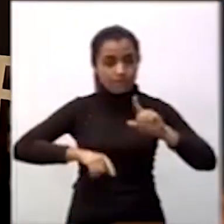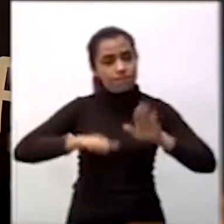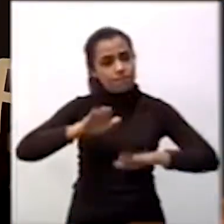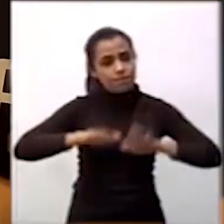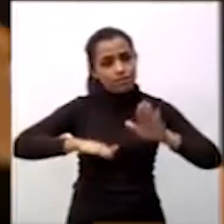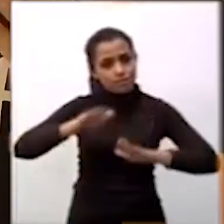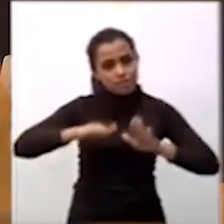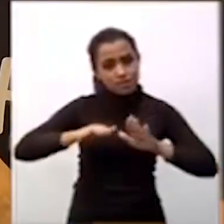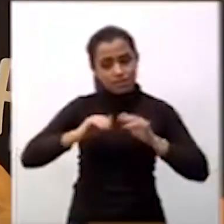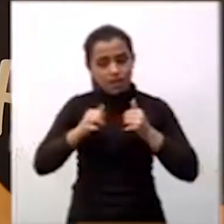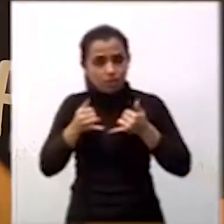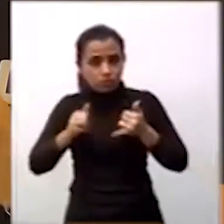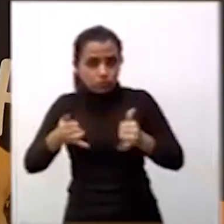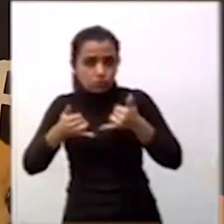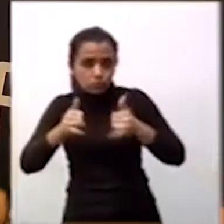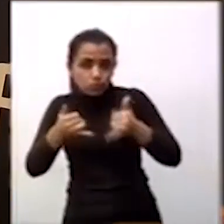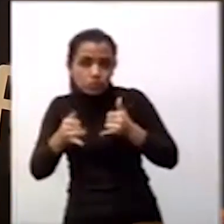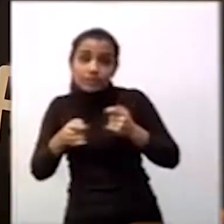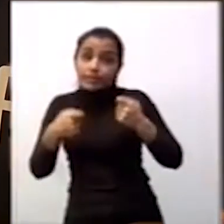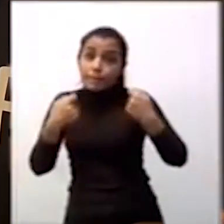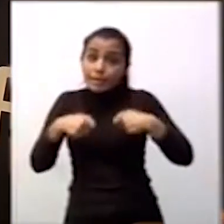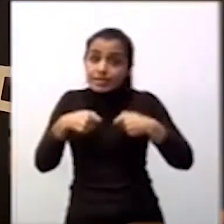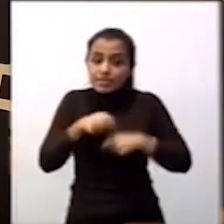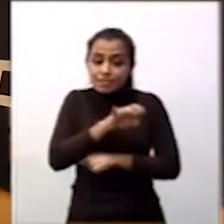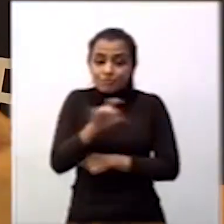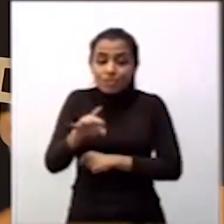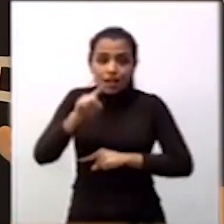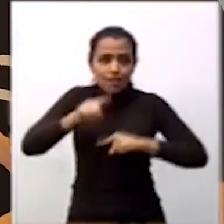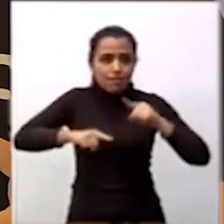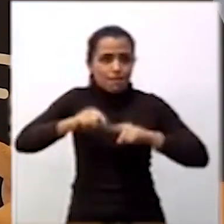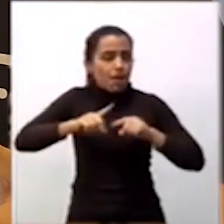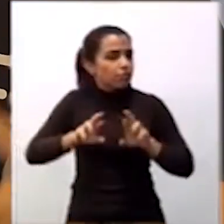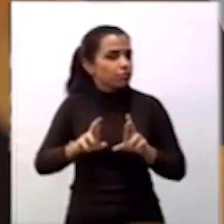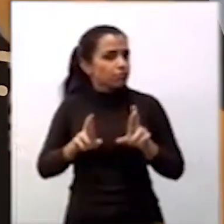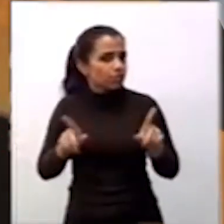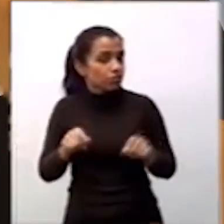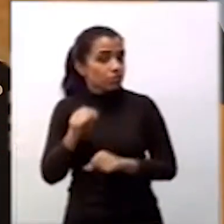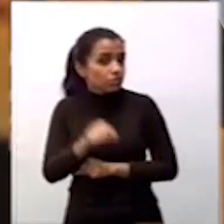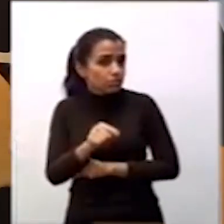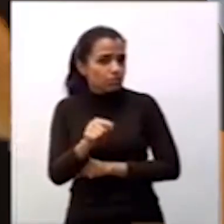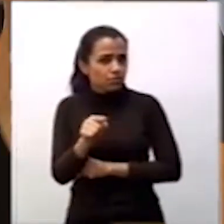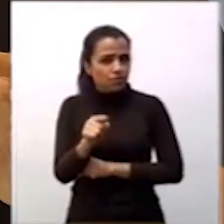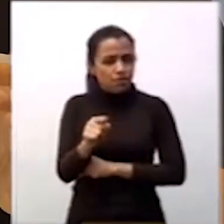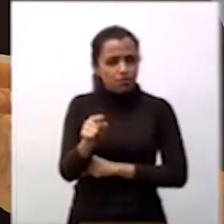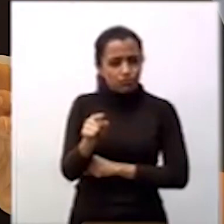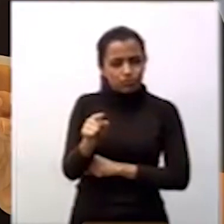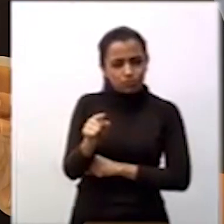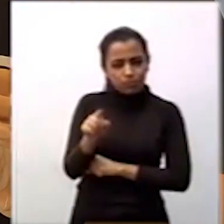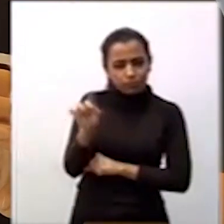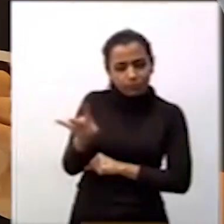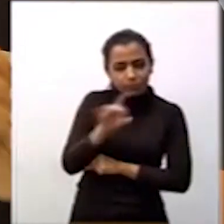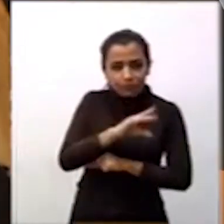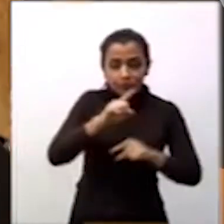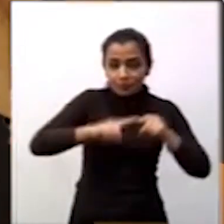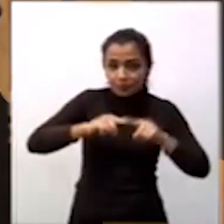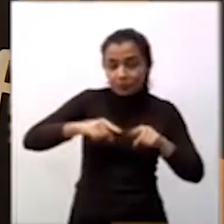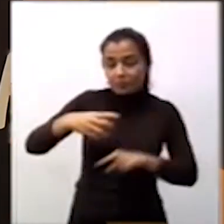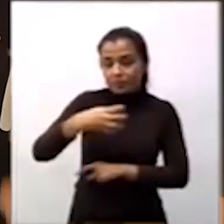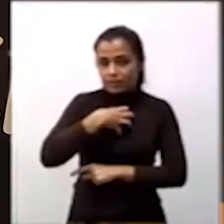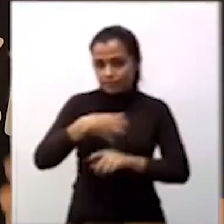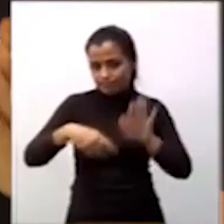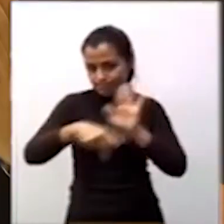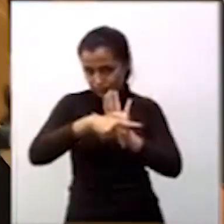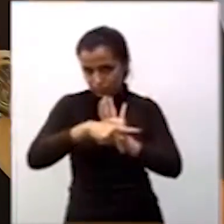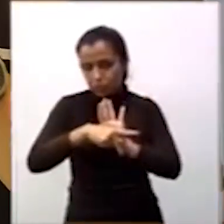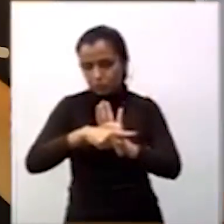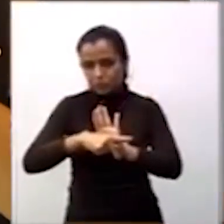intensidade da corrente elétrica necessário para o aparelho funcionar. Isso são valores que cada aparelho tem o seu próprio. Então, toda